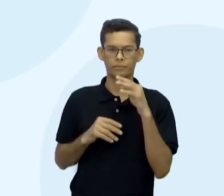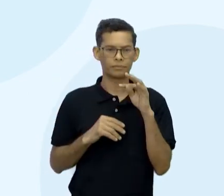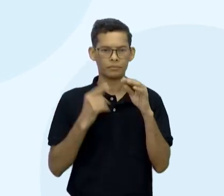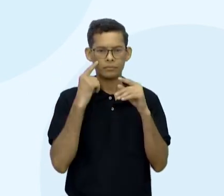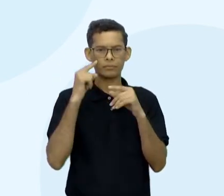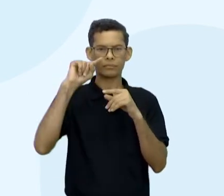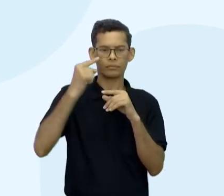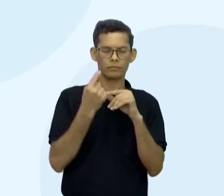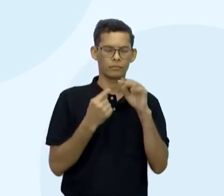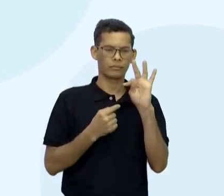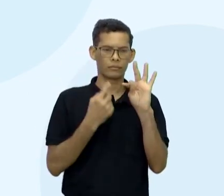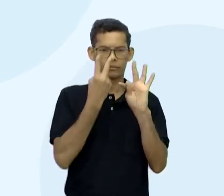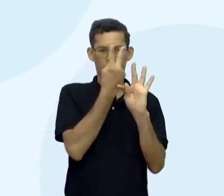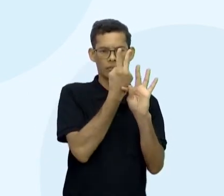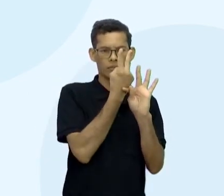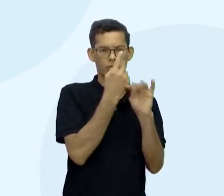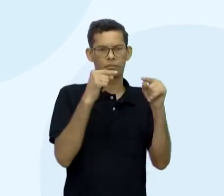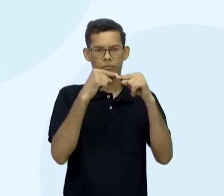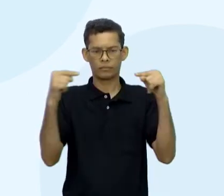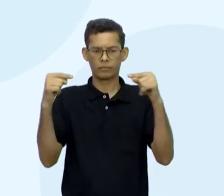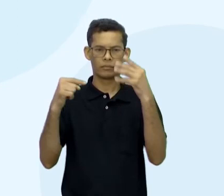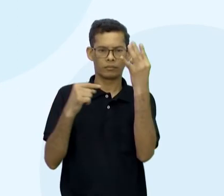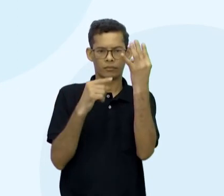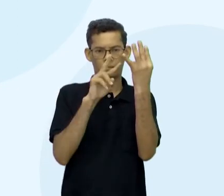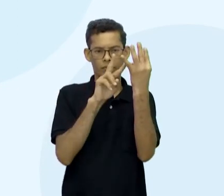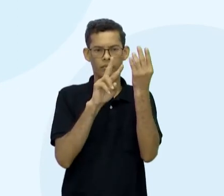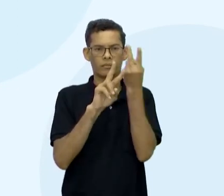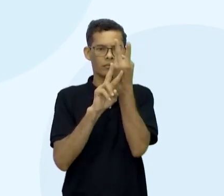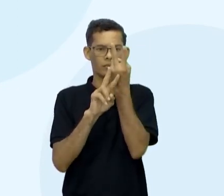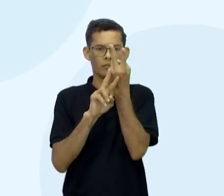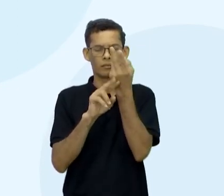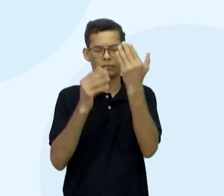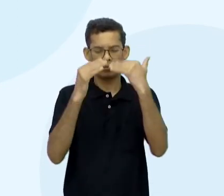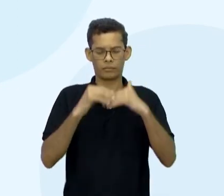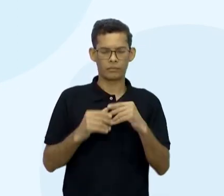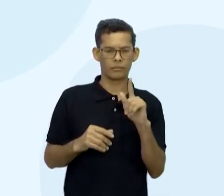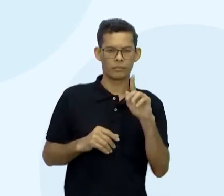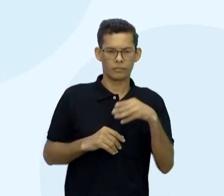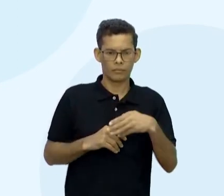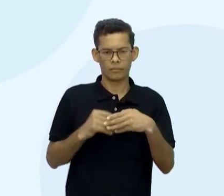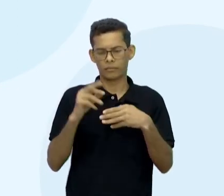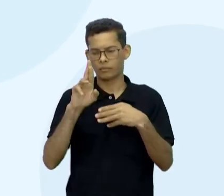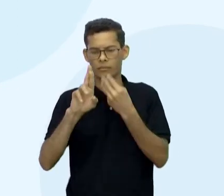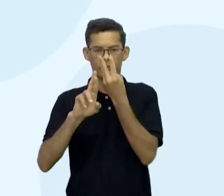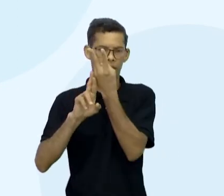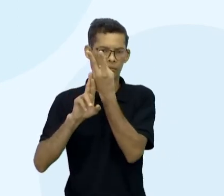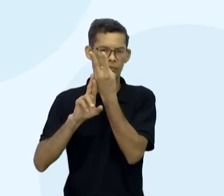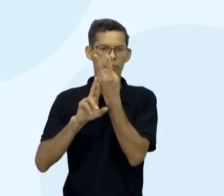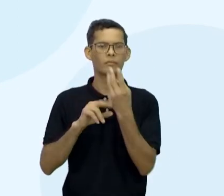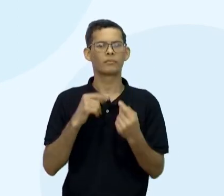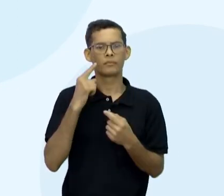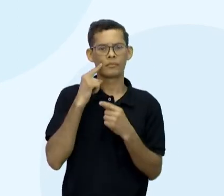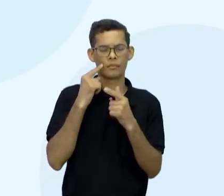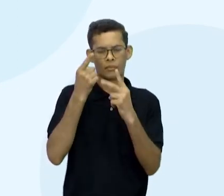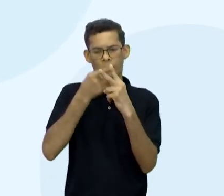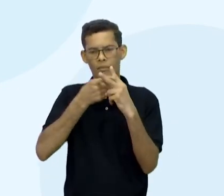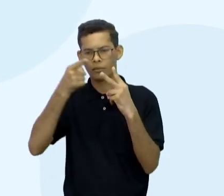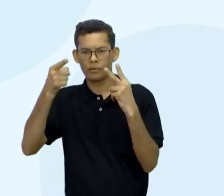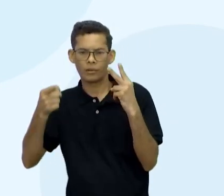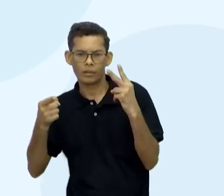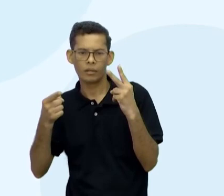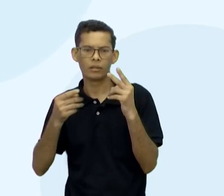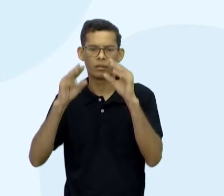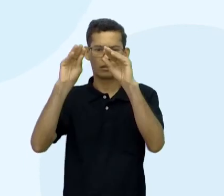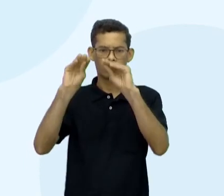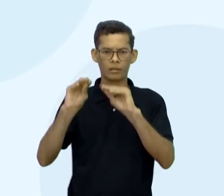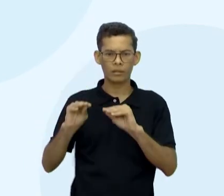quadrado gm sobre raio ao cubo. Então, tira a raiz quadrada, vai dar 4π ao quadrado gm raio ao cubo. E aí aqui, ó, 4π ao quadrado,